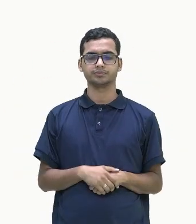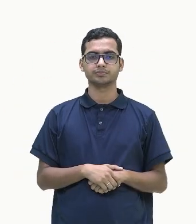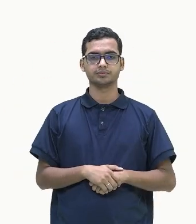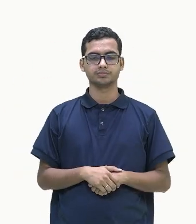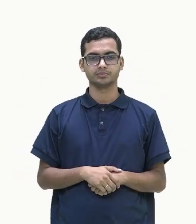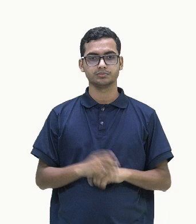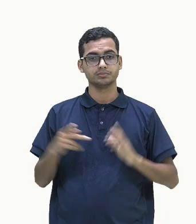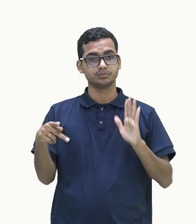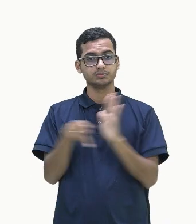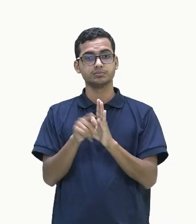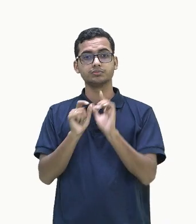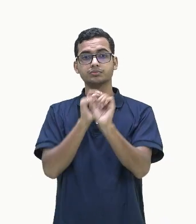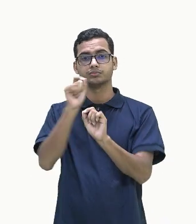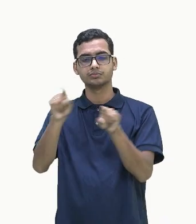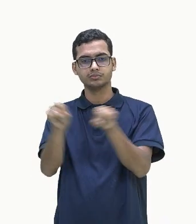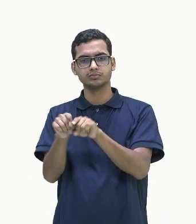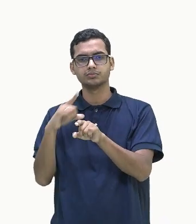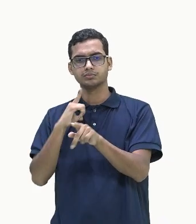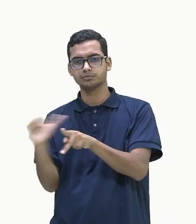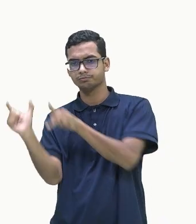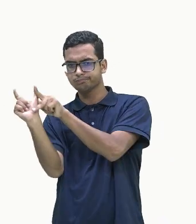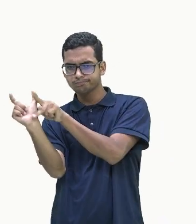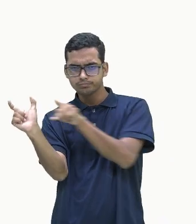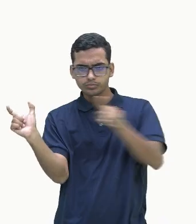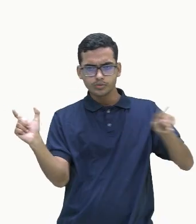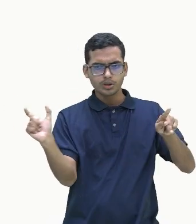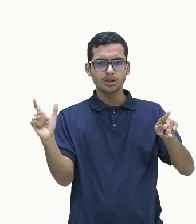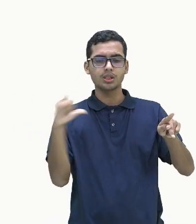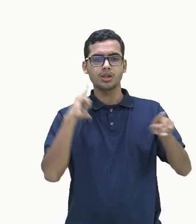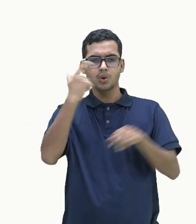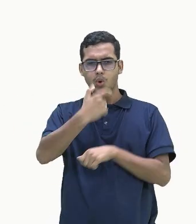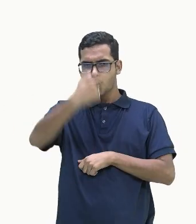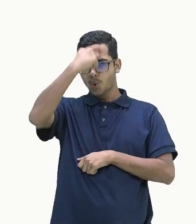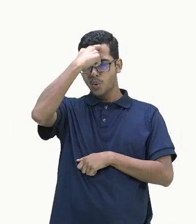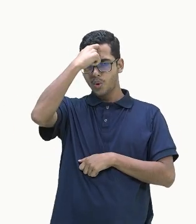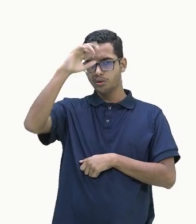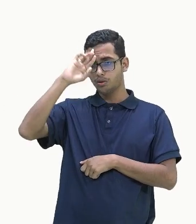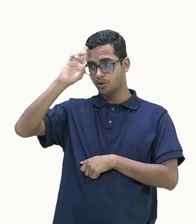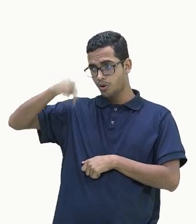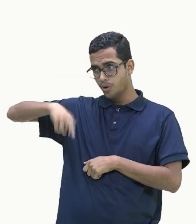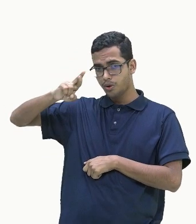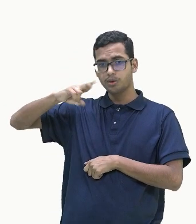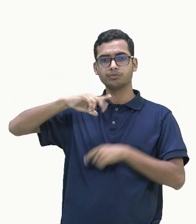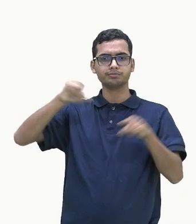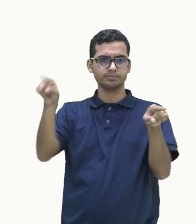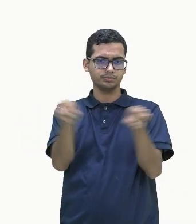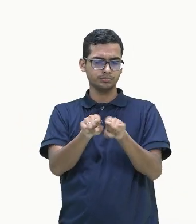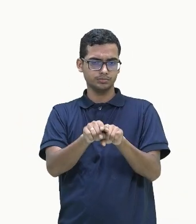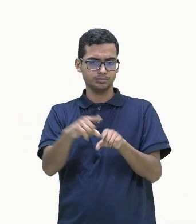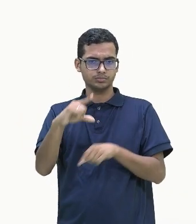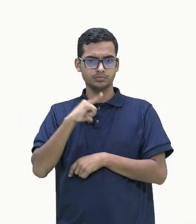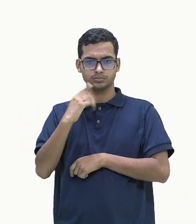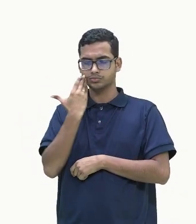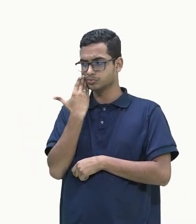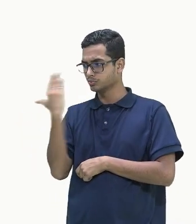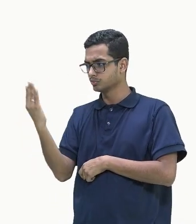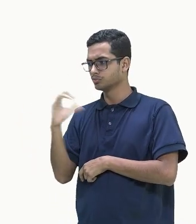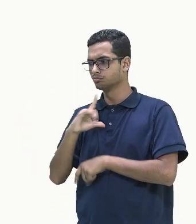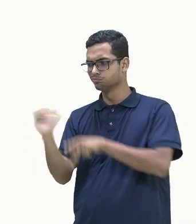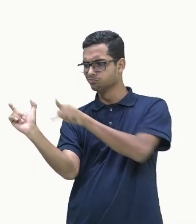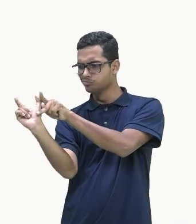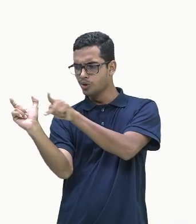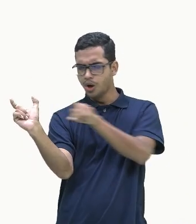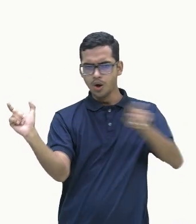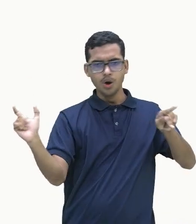predicado são dotados de razão e consciência. Neste predicado, o verbo aí é uma forma do verbo ser,